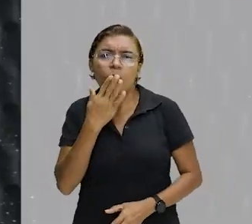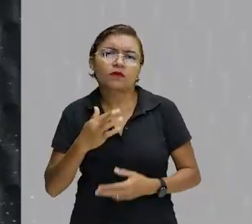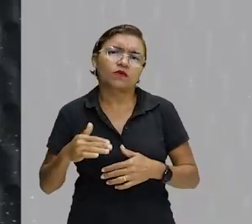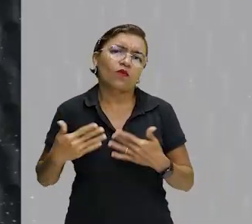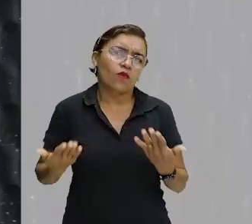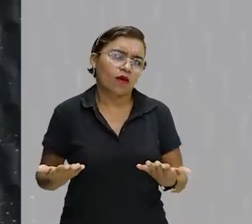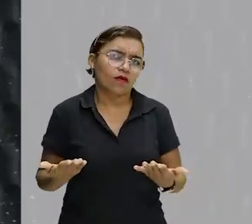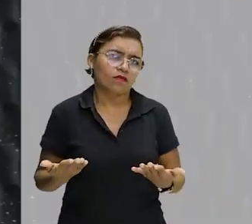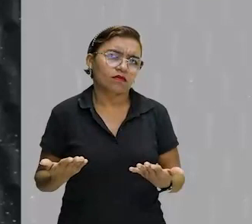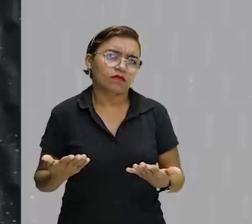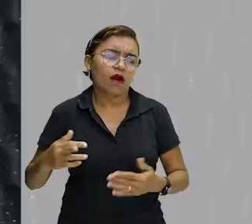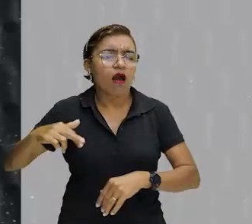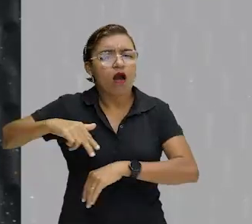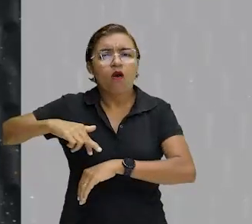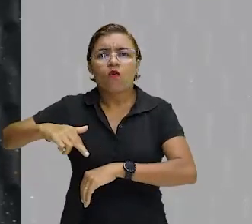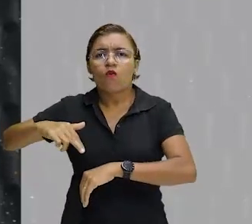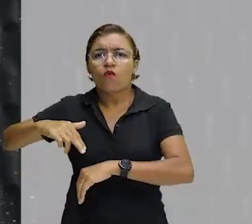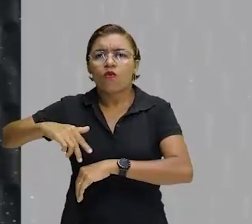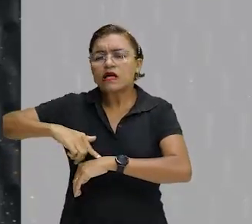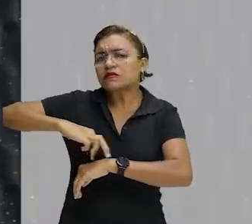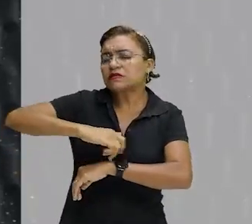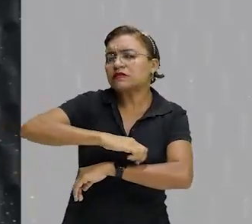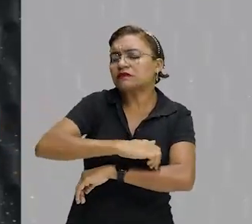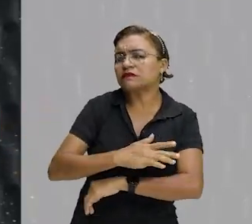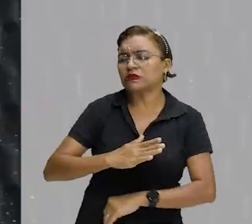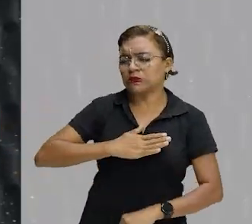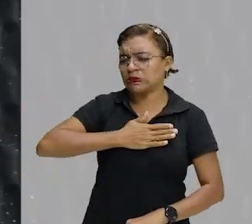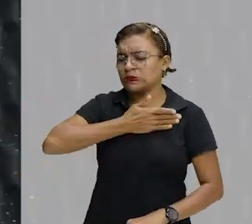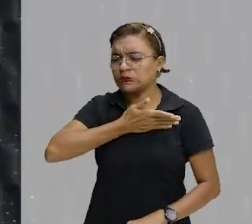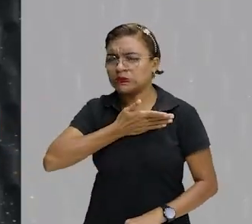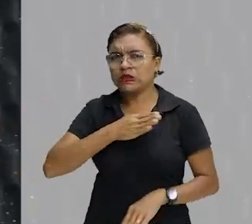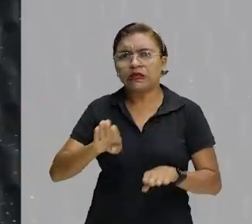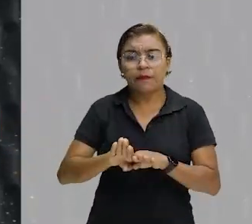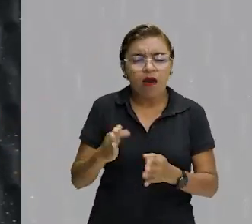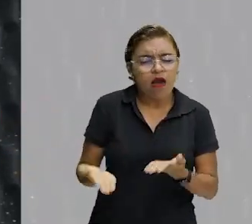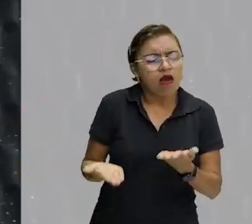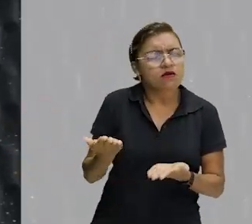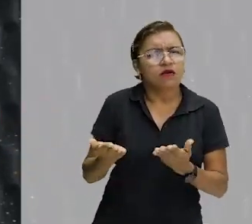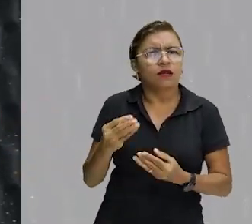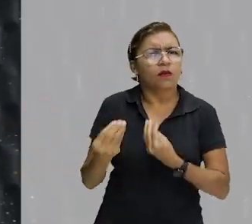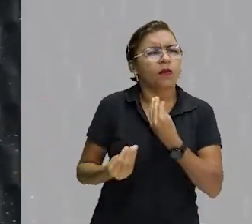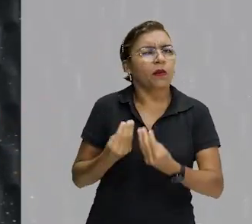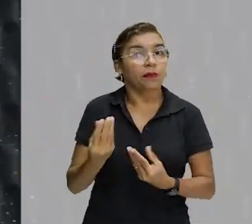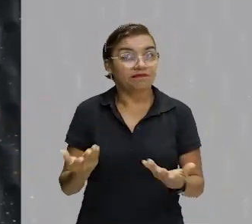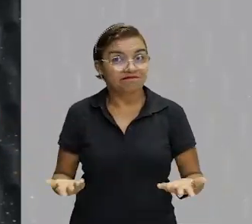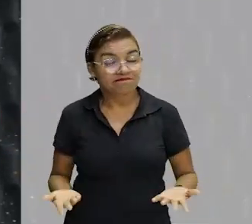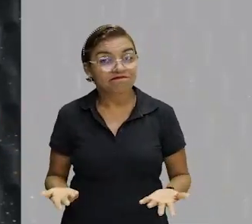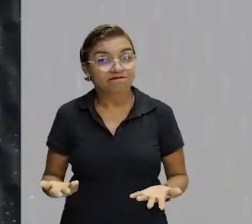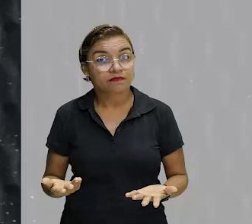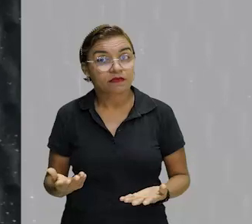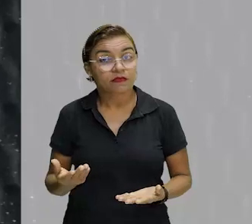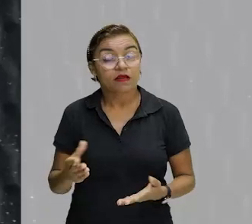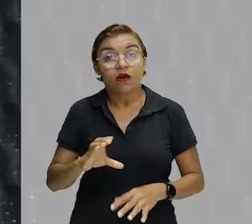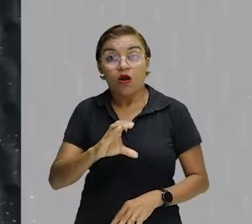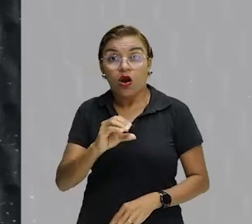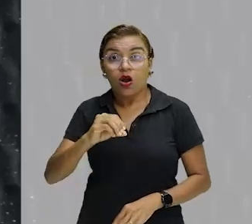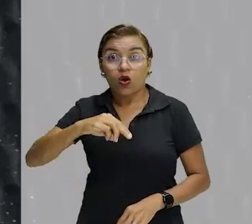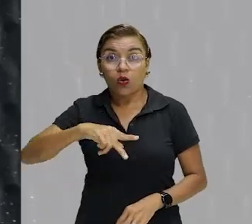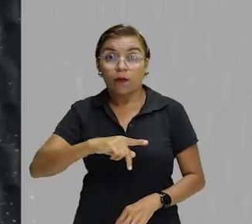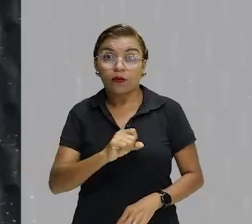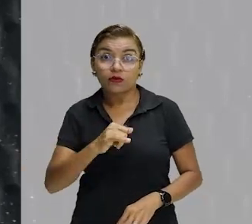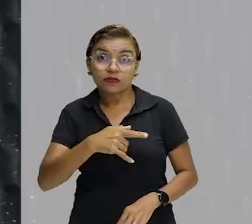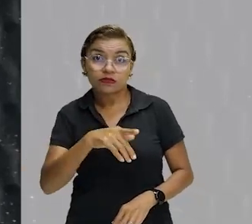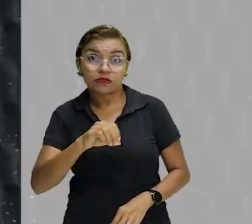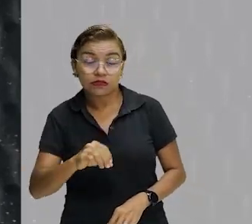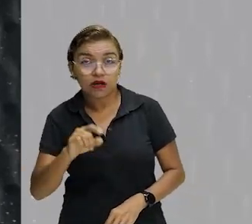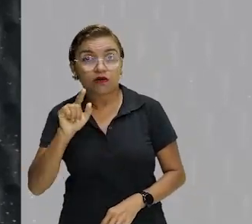de horror com equilíbrio. E essa composição, alguns de vocês têm naturalmente, outros não, né? A composição ela é tão elementar que ela